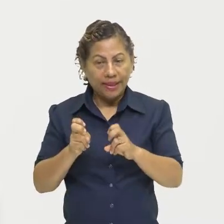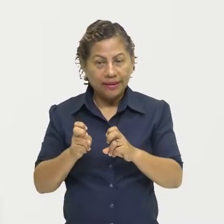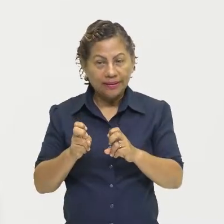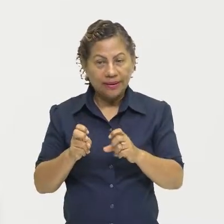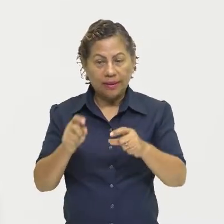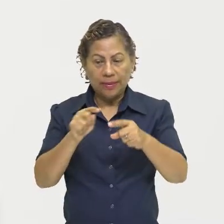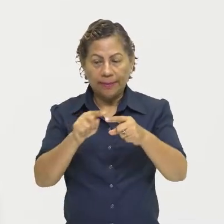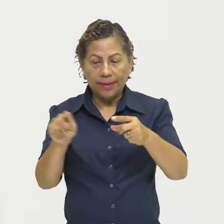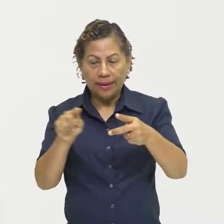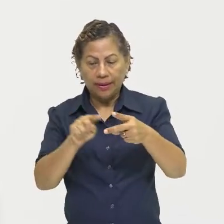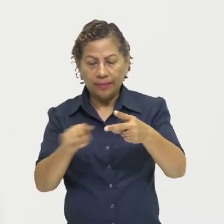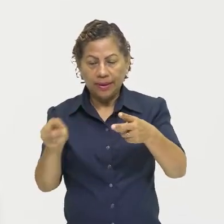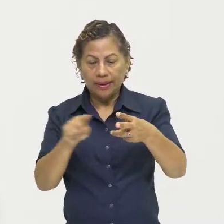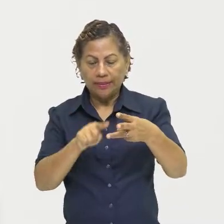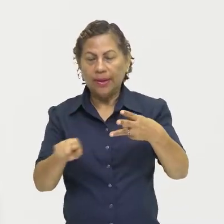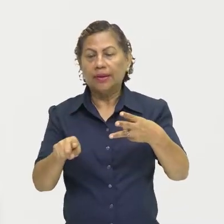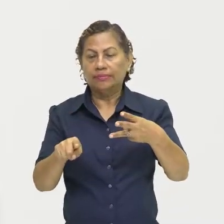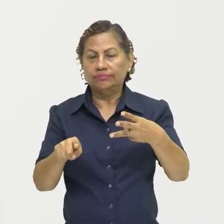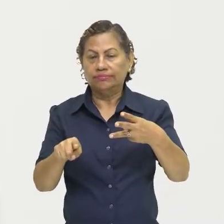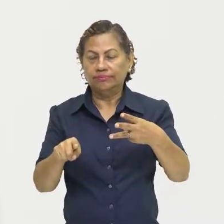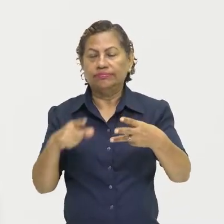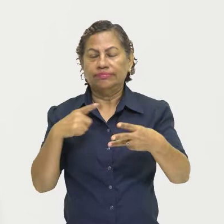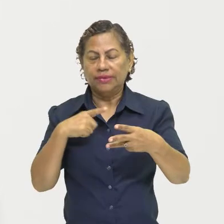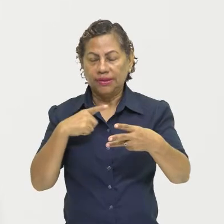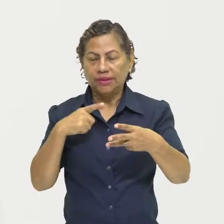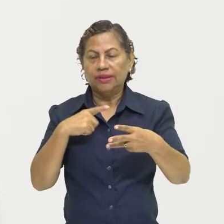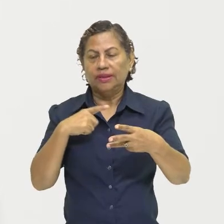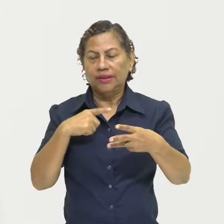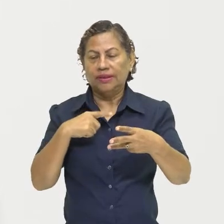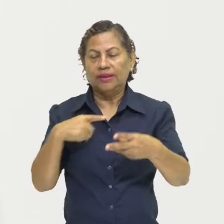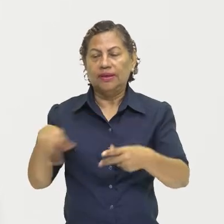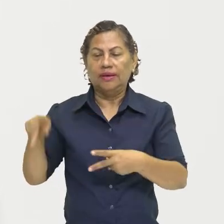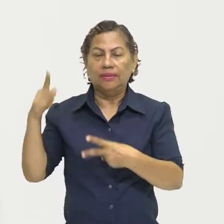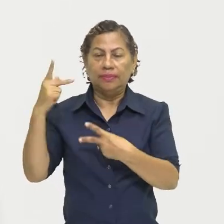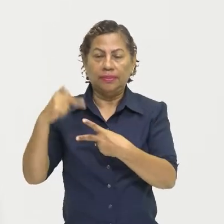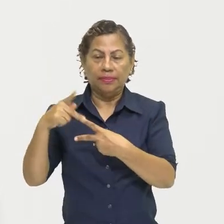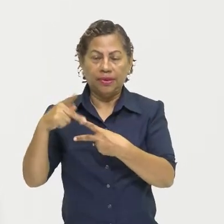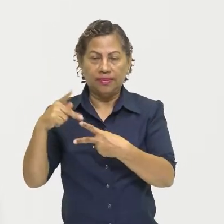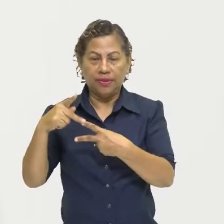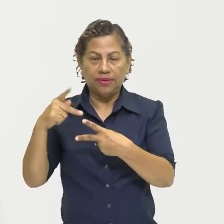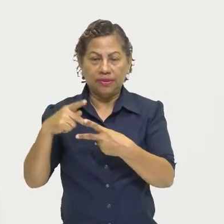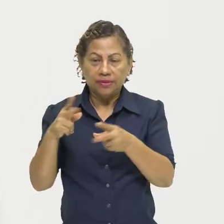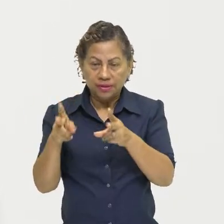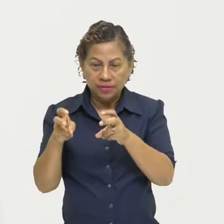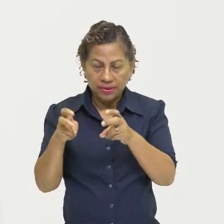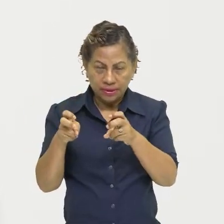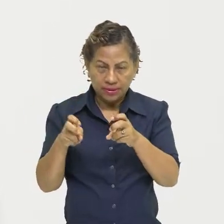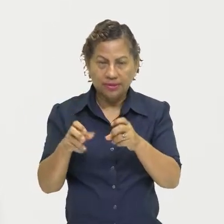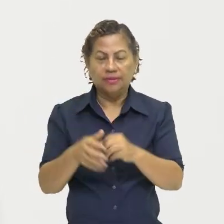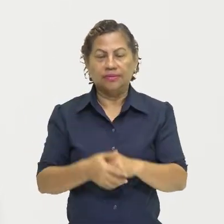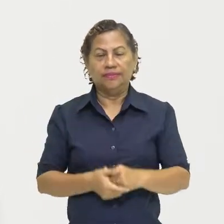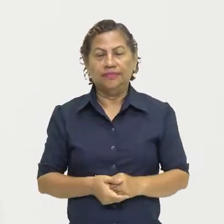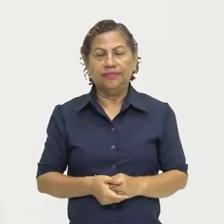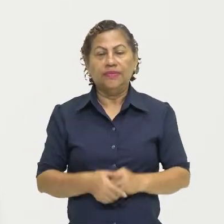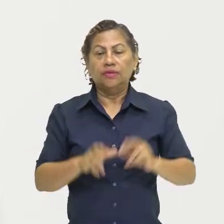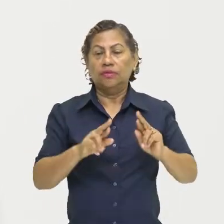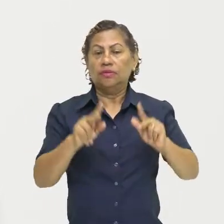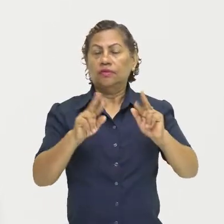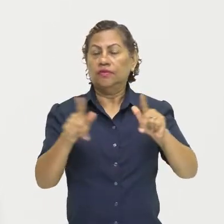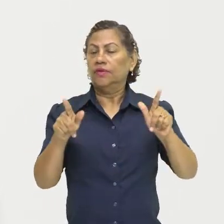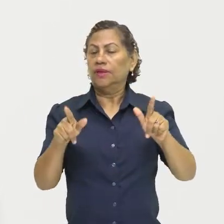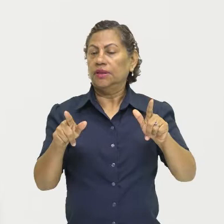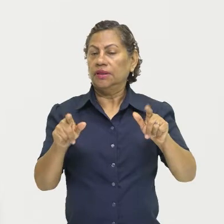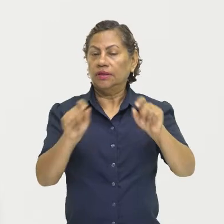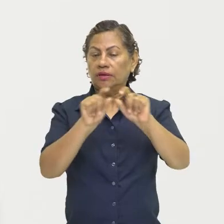pela preposição para. Dependendo do contexto em que ele for colocado, né, como vocês observam que são contextos diferentes, ele